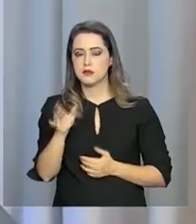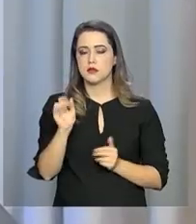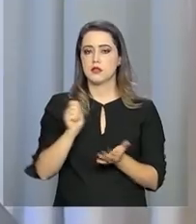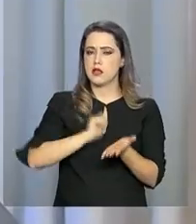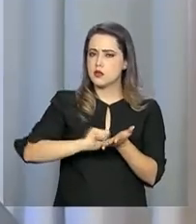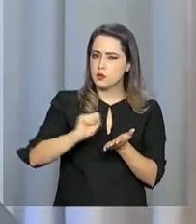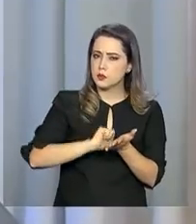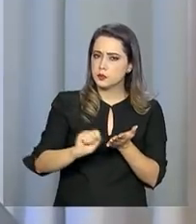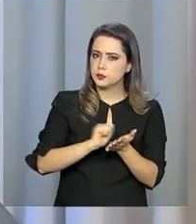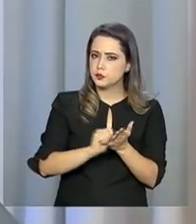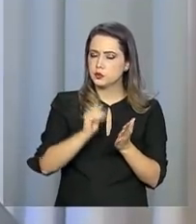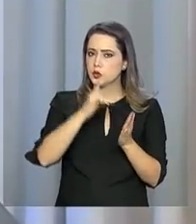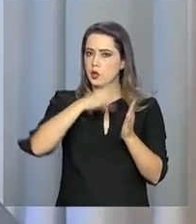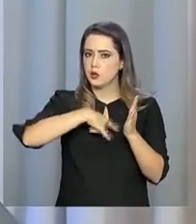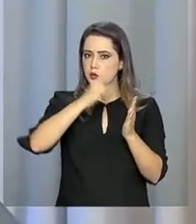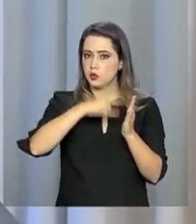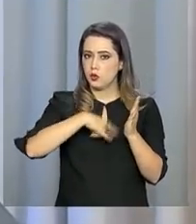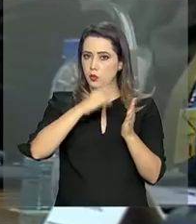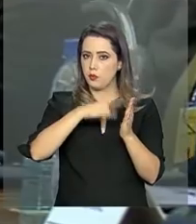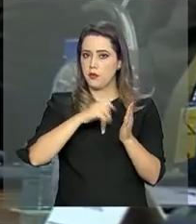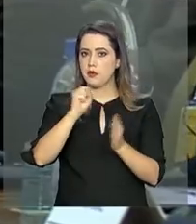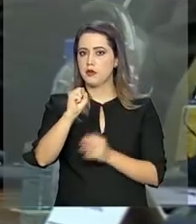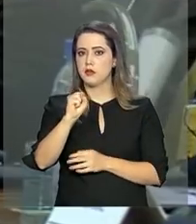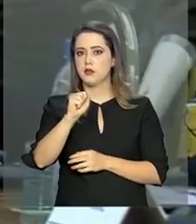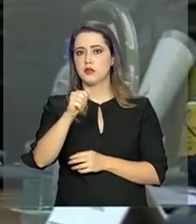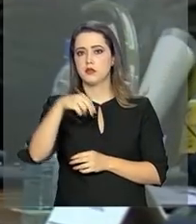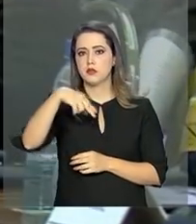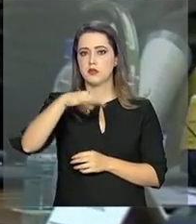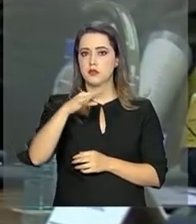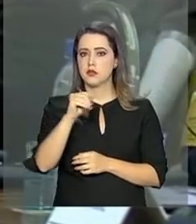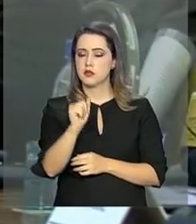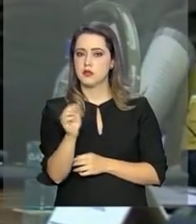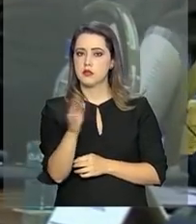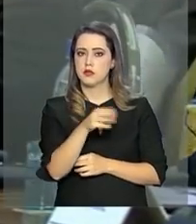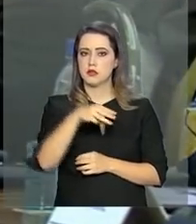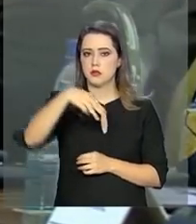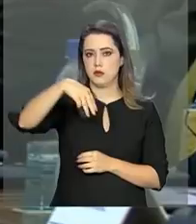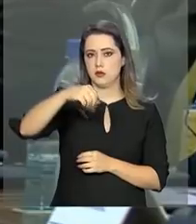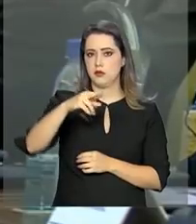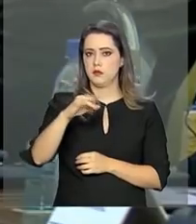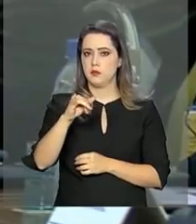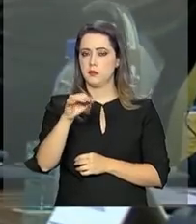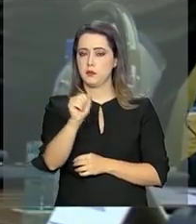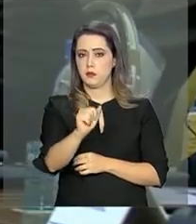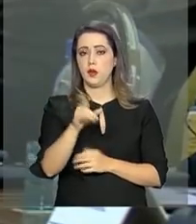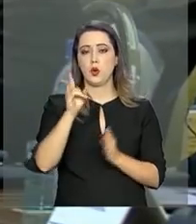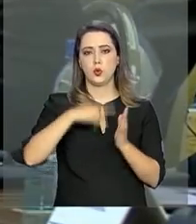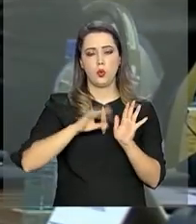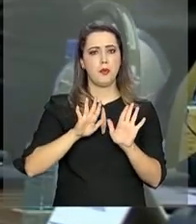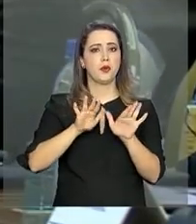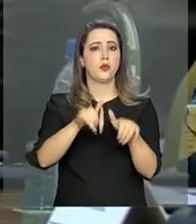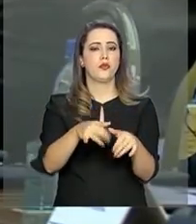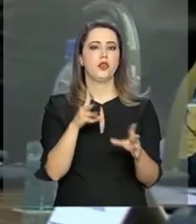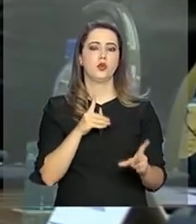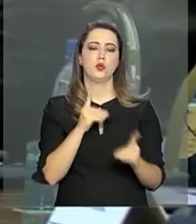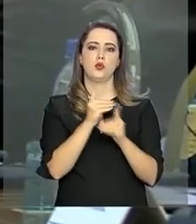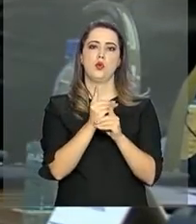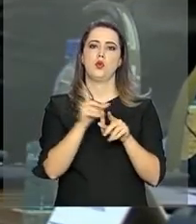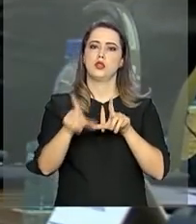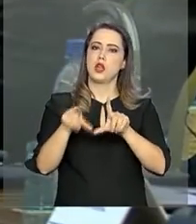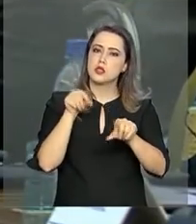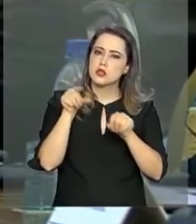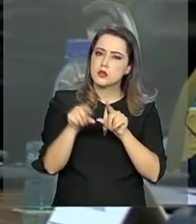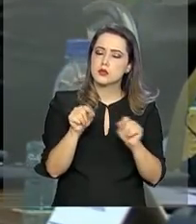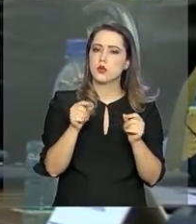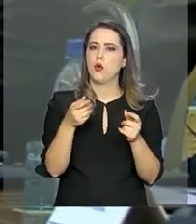assinaram a declaração de santa maria o documento final do encontro o texto traz as decisões da plenária e numa delas